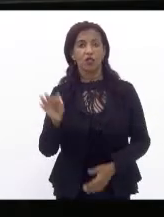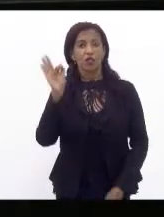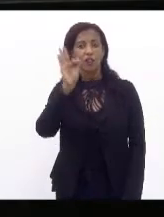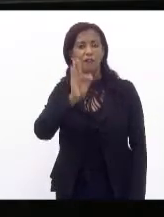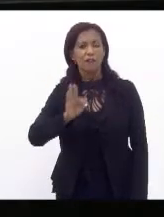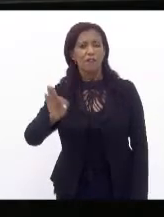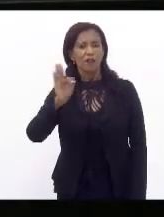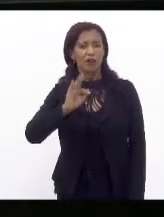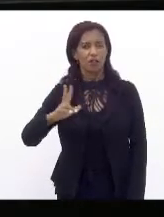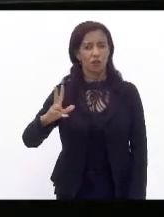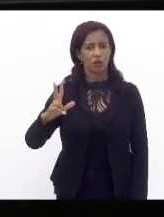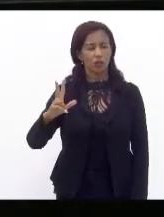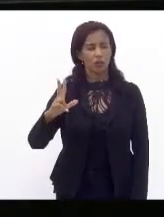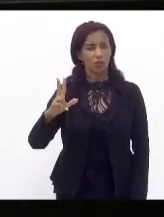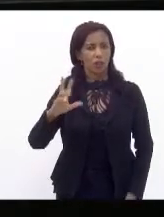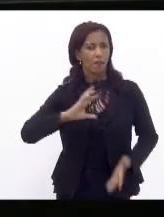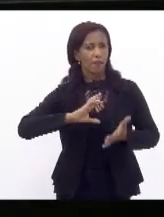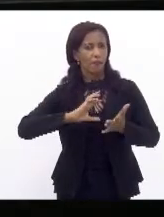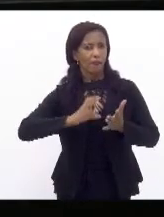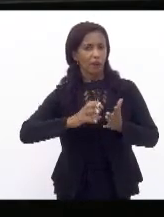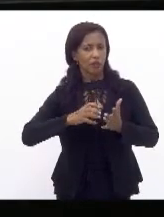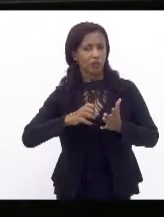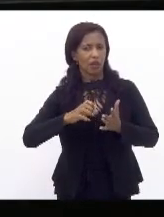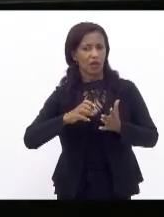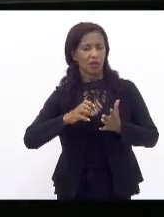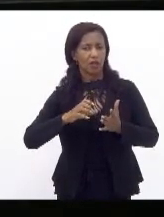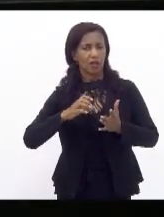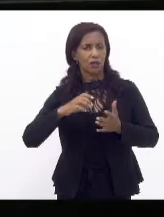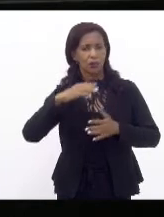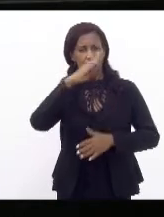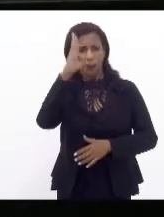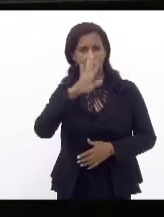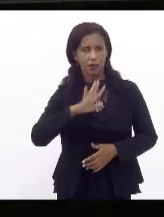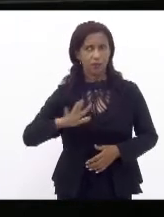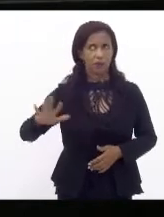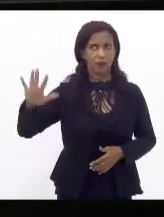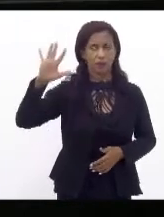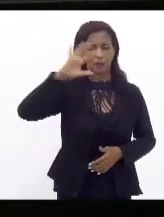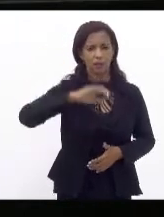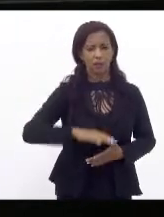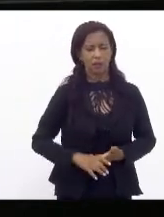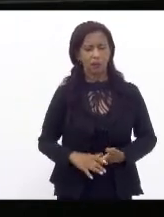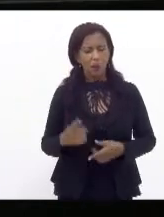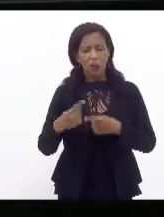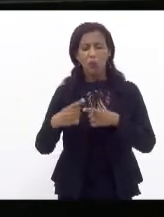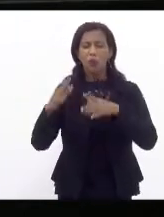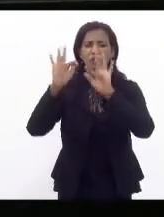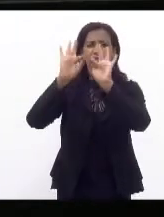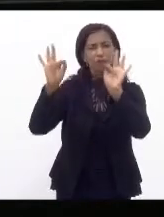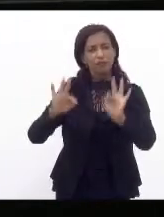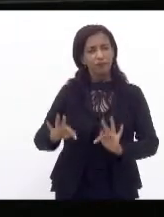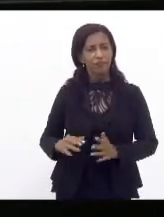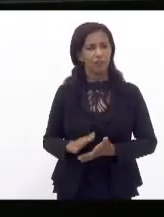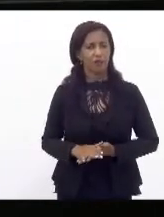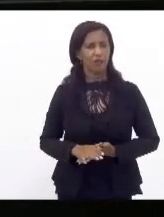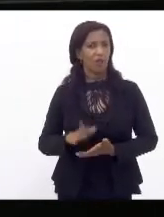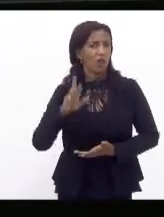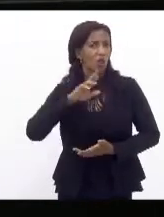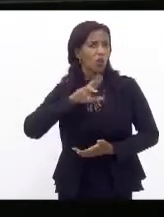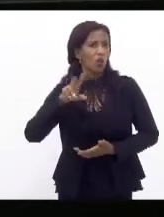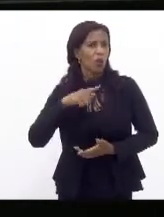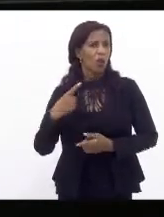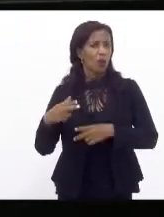federações partidárias no Brasil inteiro. E por que que a gente ficou tão feliz? Não é por conta